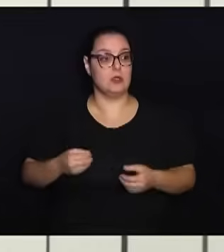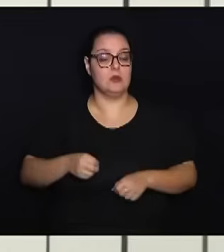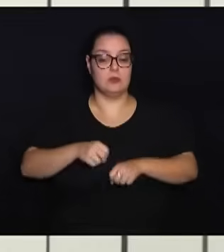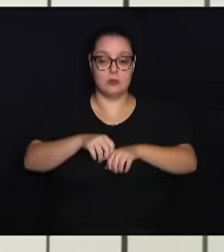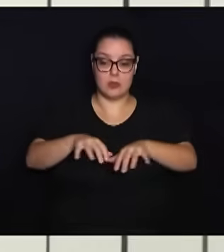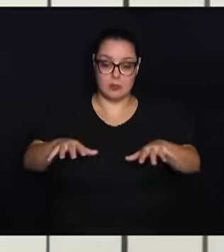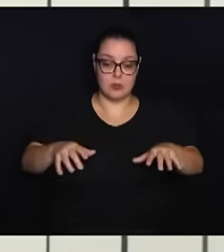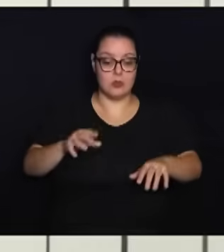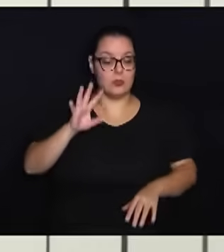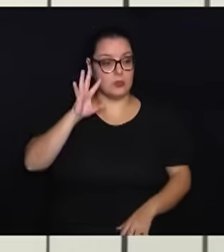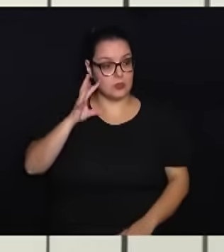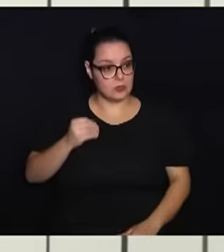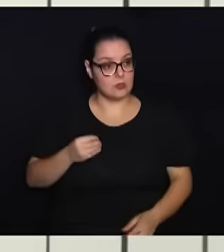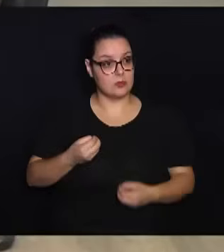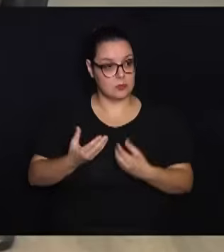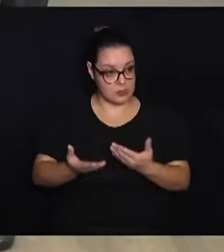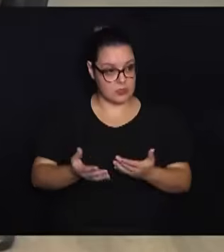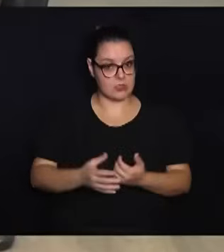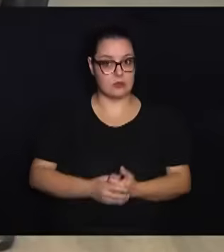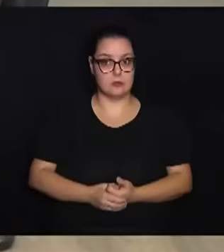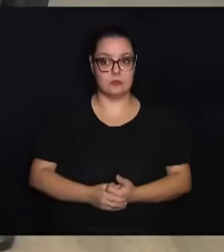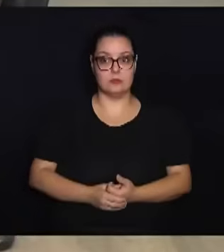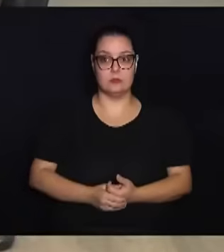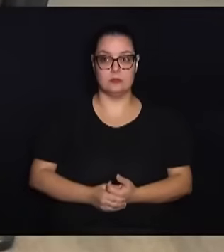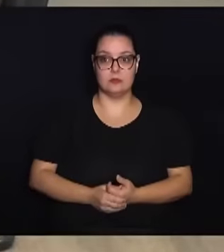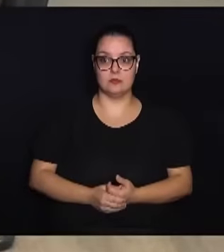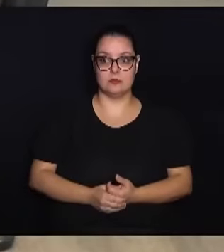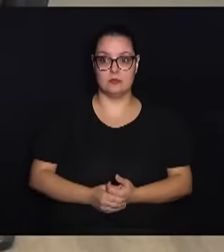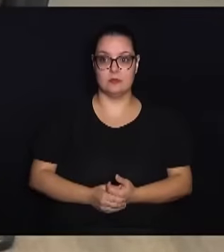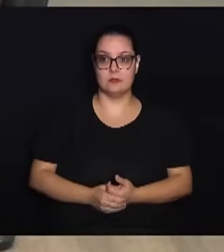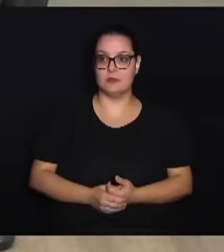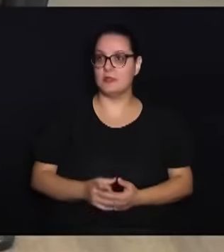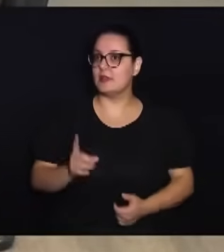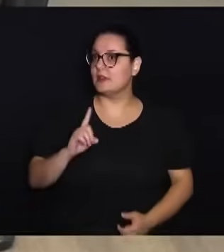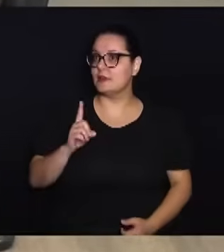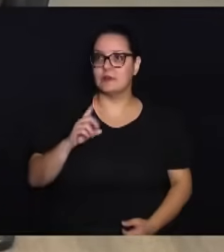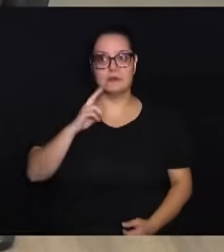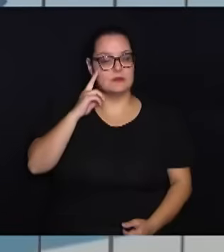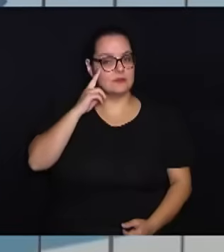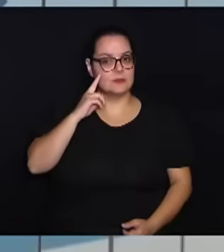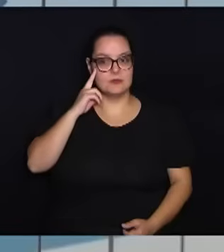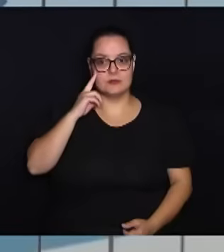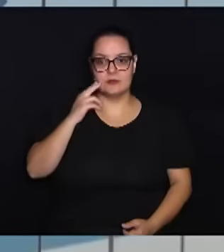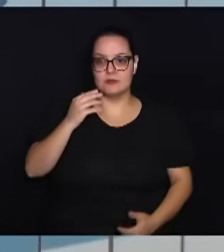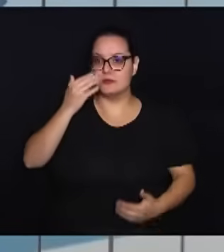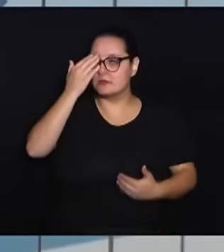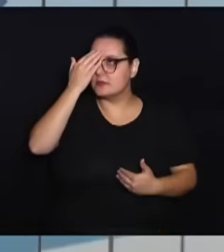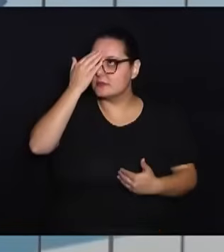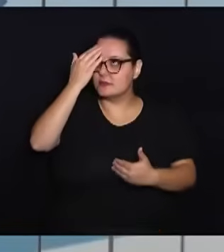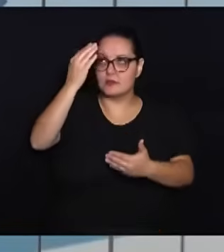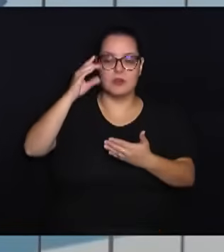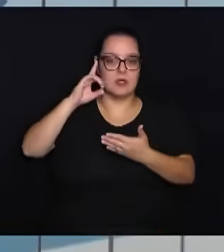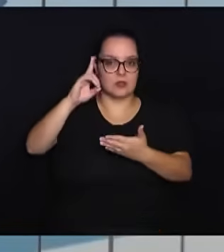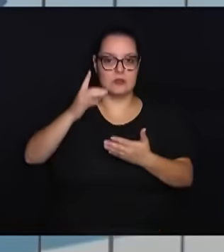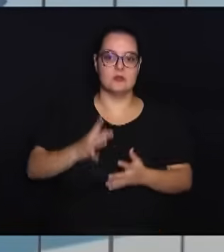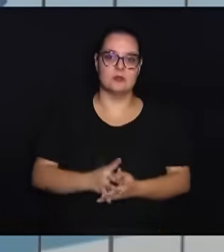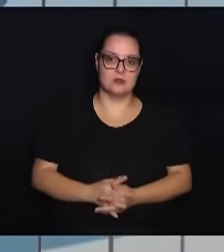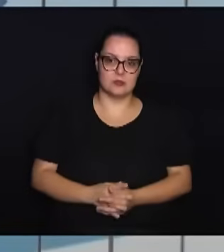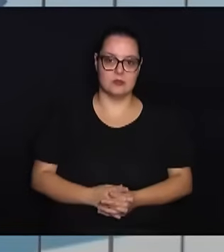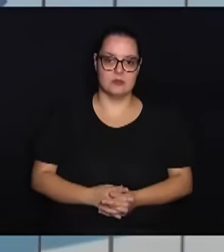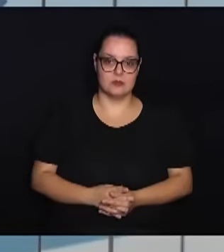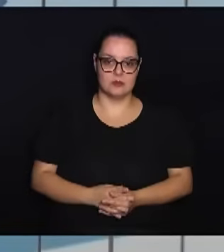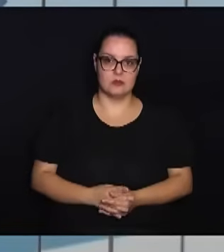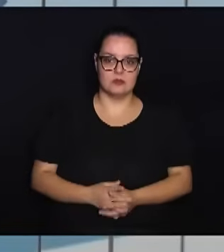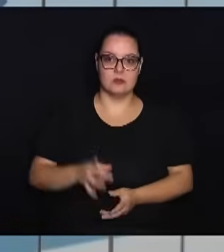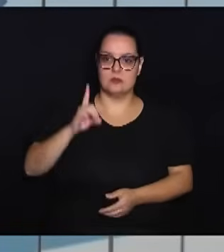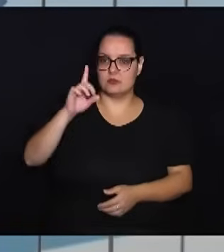pessoas o tipo de conhecimento que você leva? Não imaginava, sou muito grato a Deus, acho que Deus me colocou